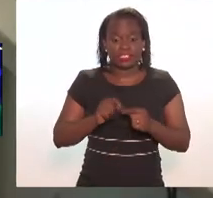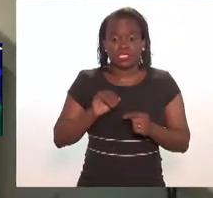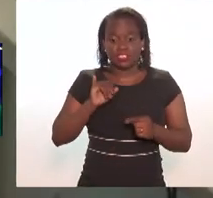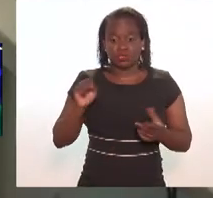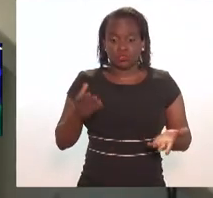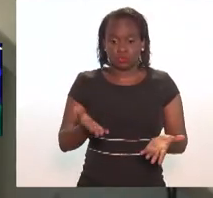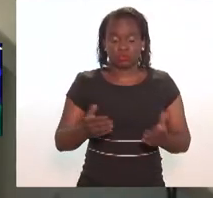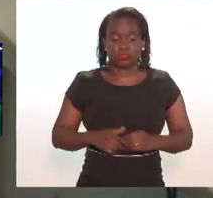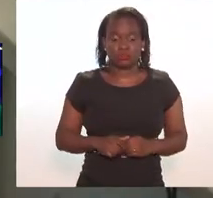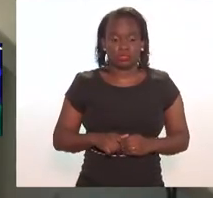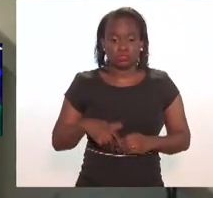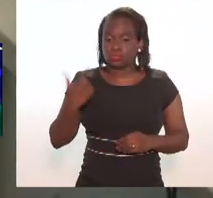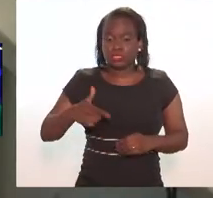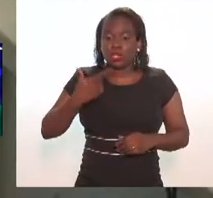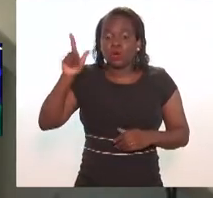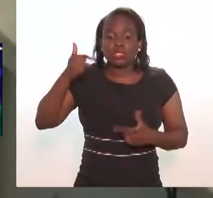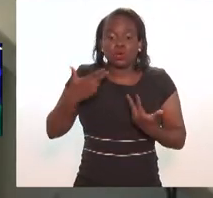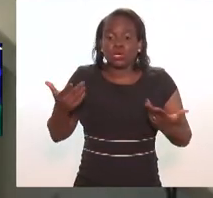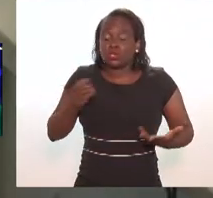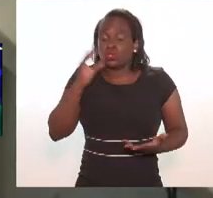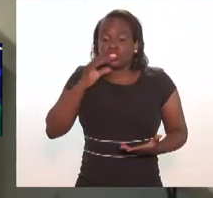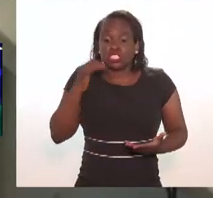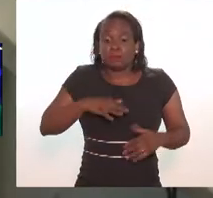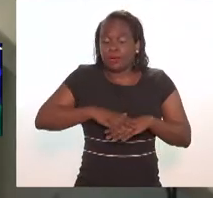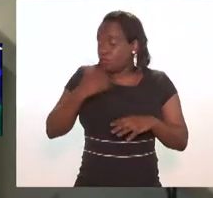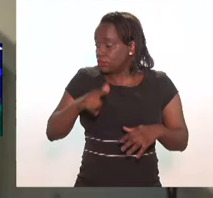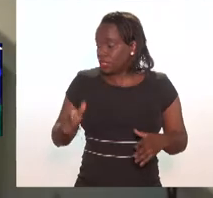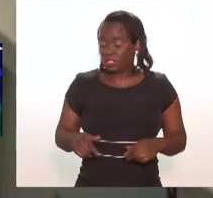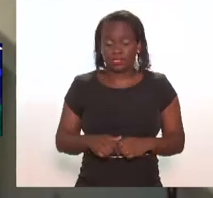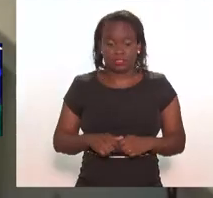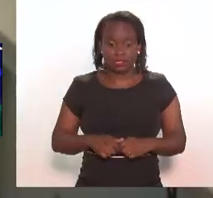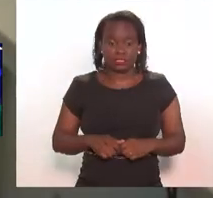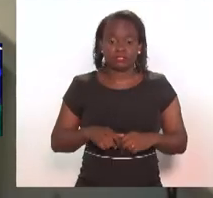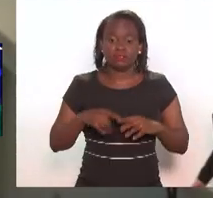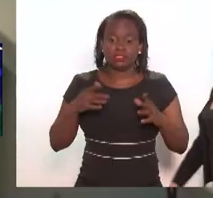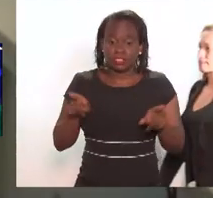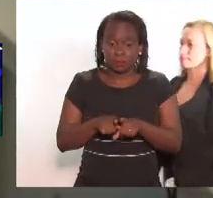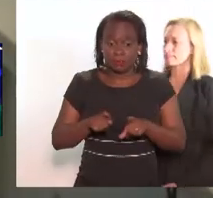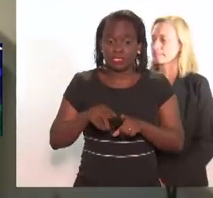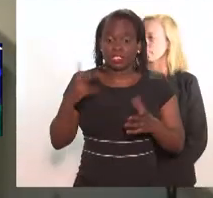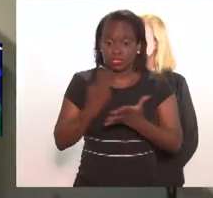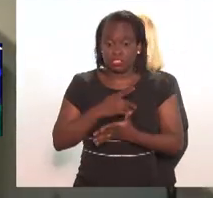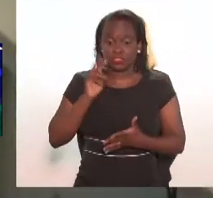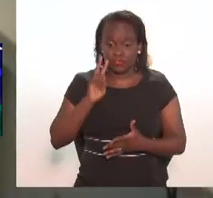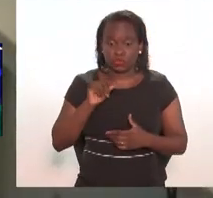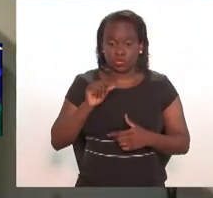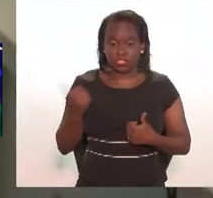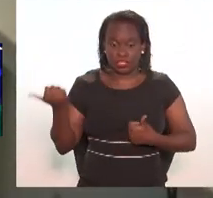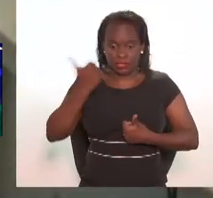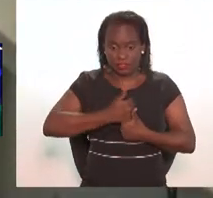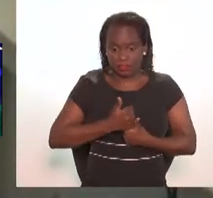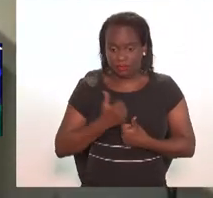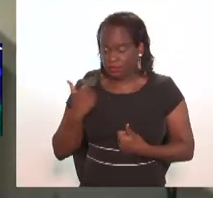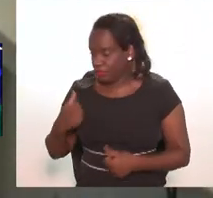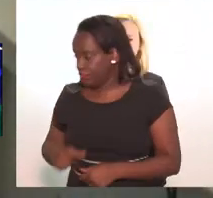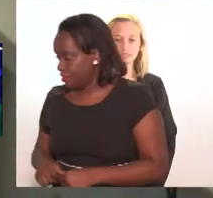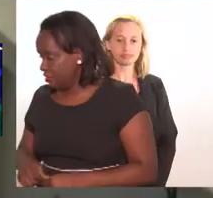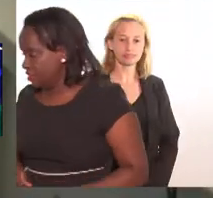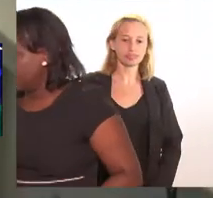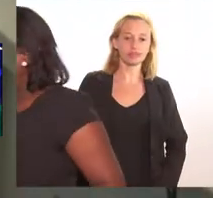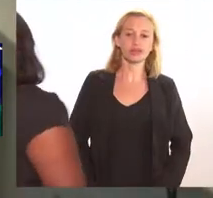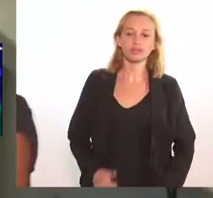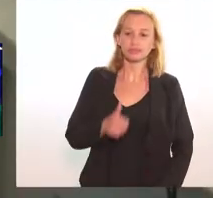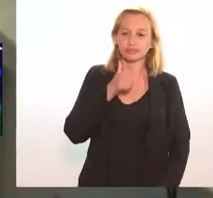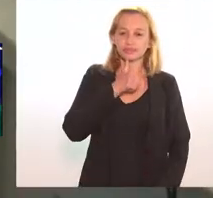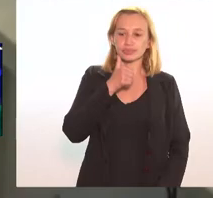isso. Nada é mais emergente. Uma vez eu ouvi da senhora Ruth Cardoso, deputada